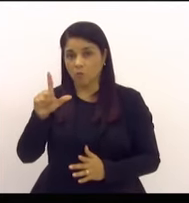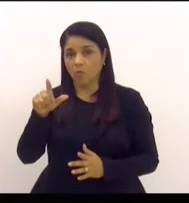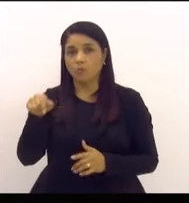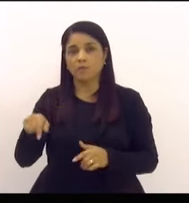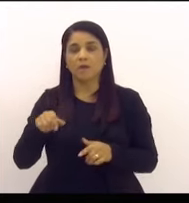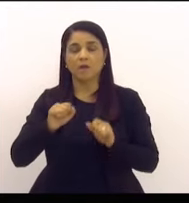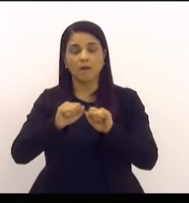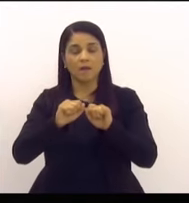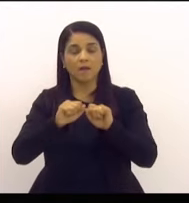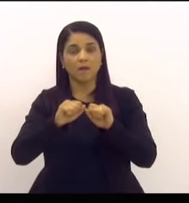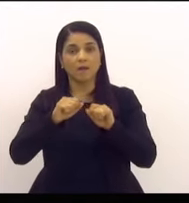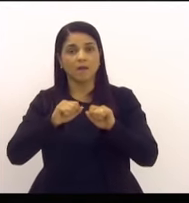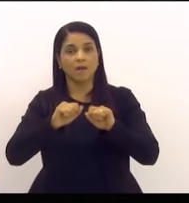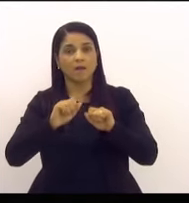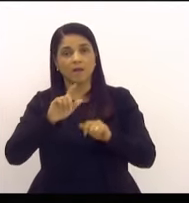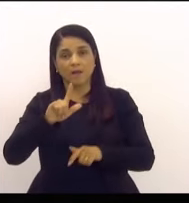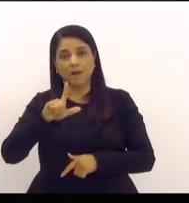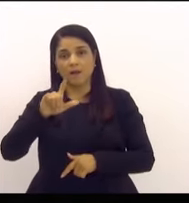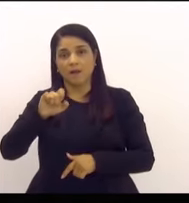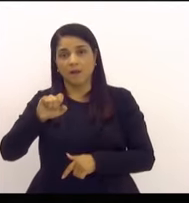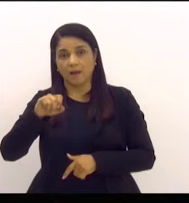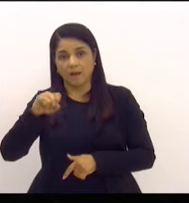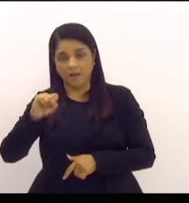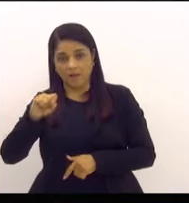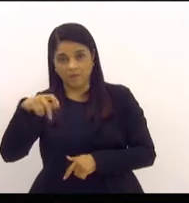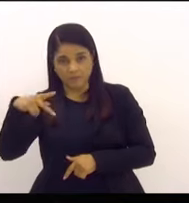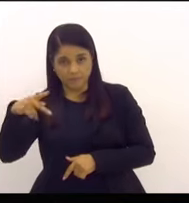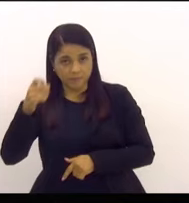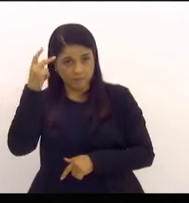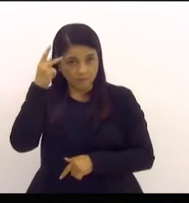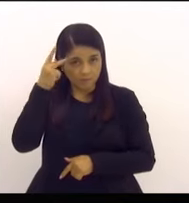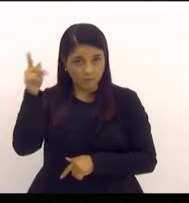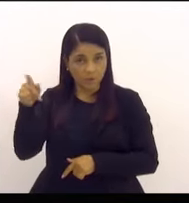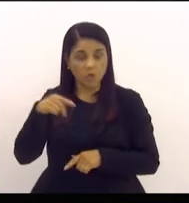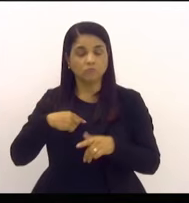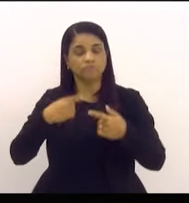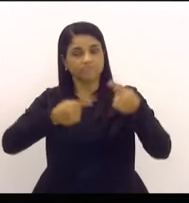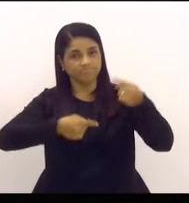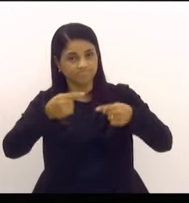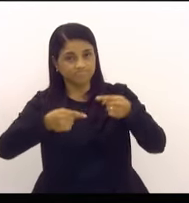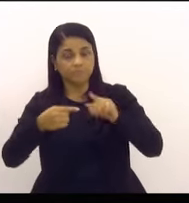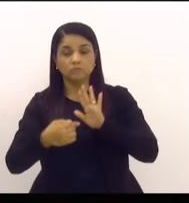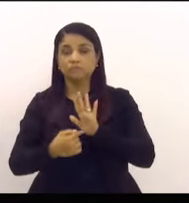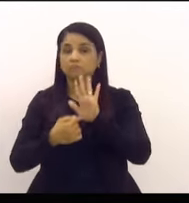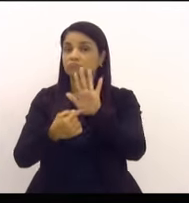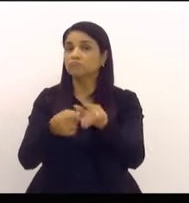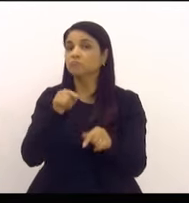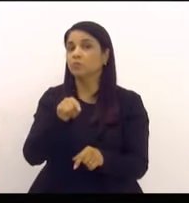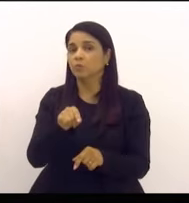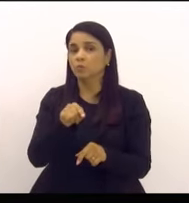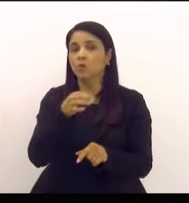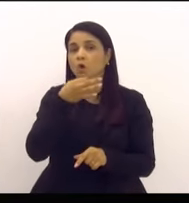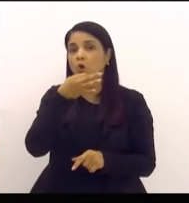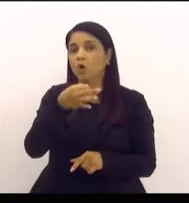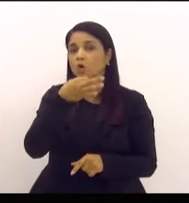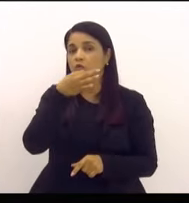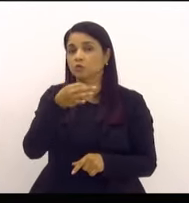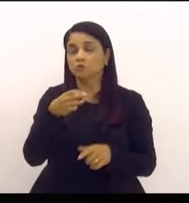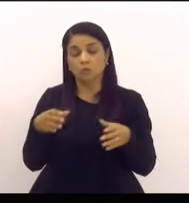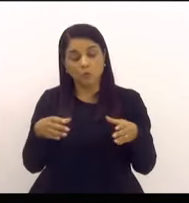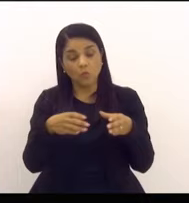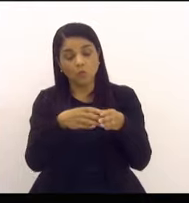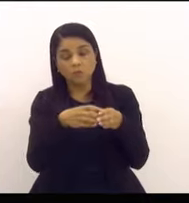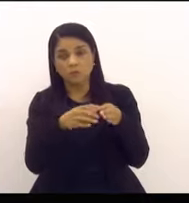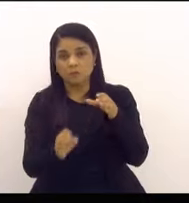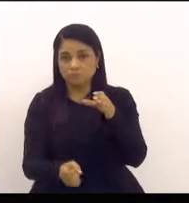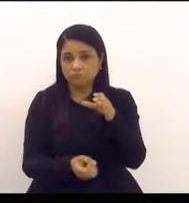Alesp, quando debateu a internalização desse protocolo, trouxe isso como oferta. Por que que a gente não tem um conselho consultivo